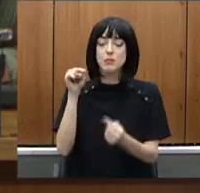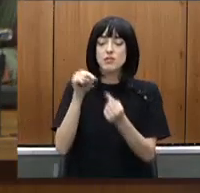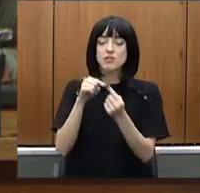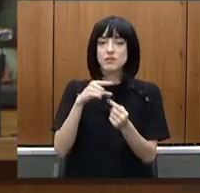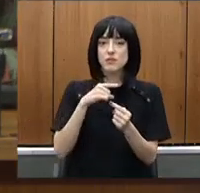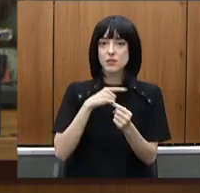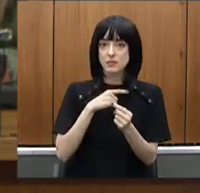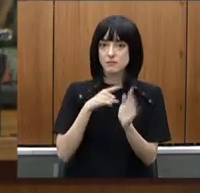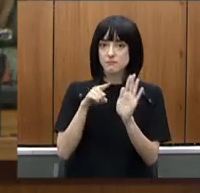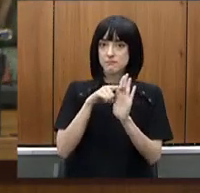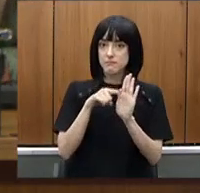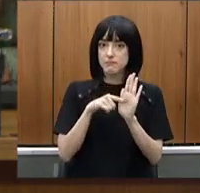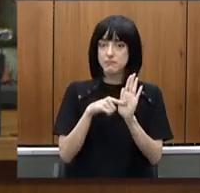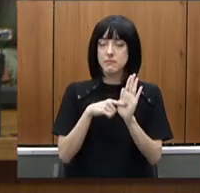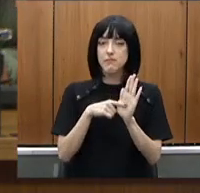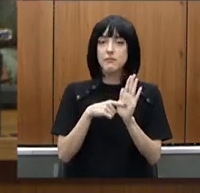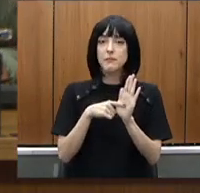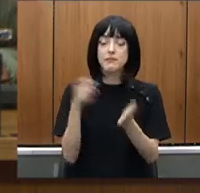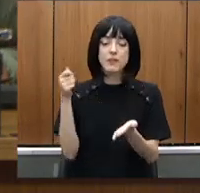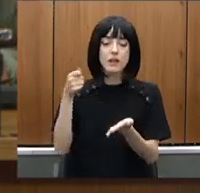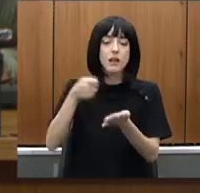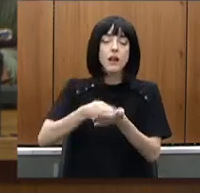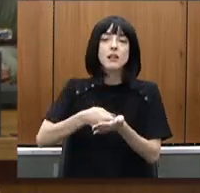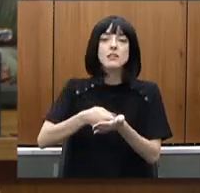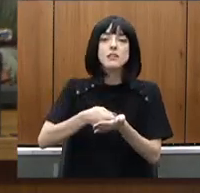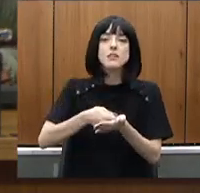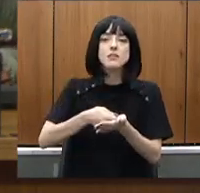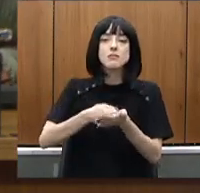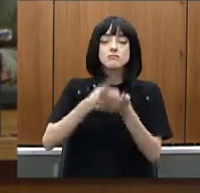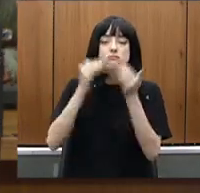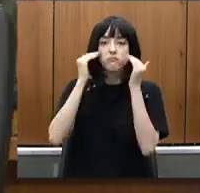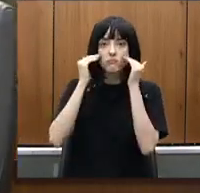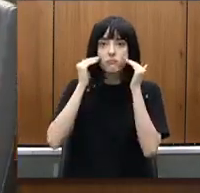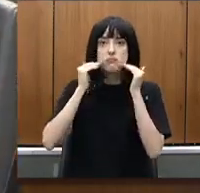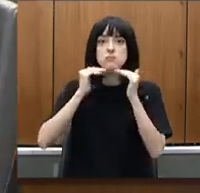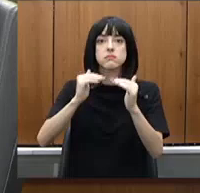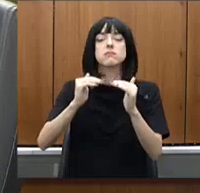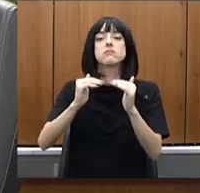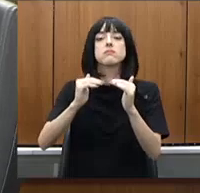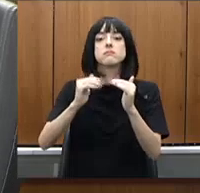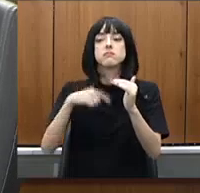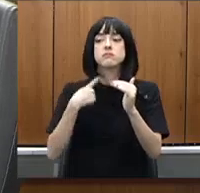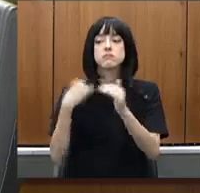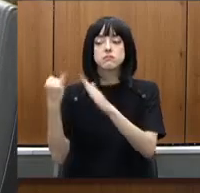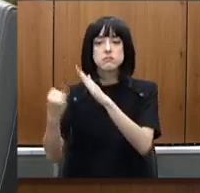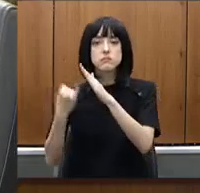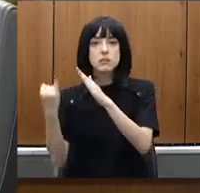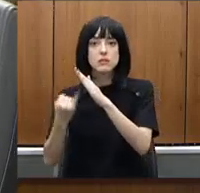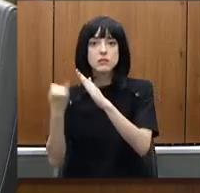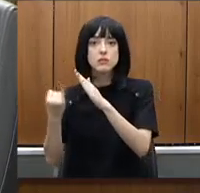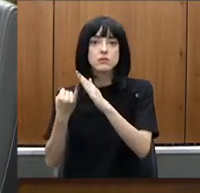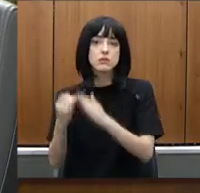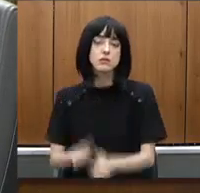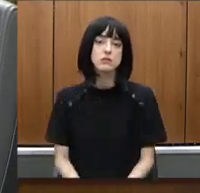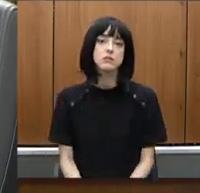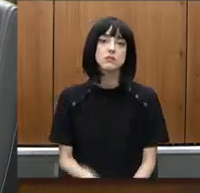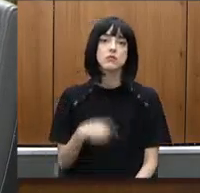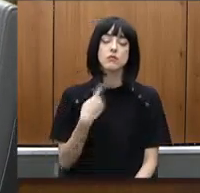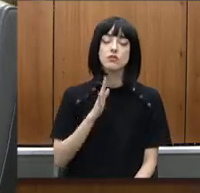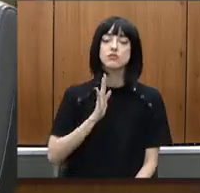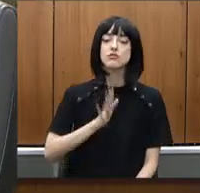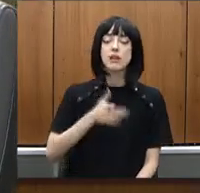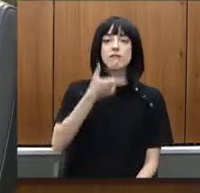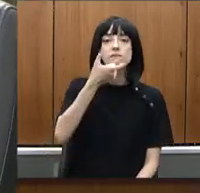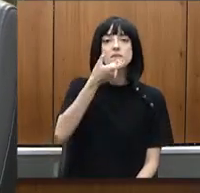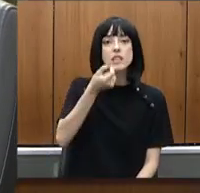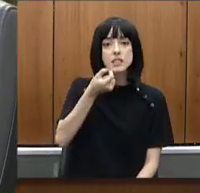efetivo necessário ao cumprimento da missão institucional tá escrito lá escrito no nosso plano estratégico nós temos 20 anos de plano estratégico então